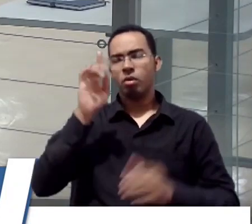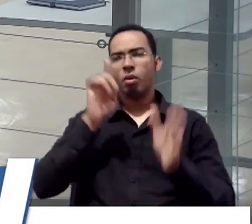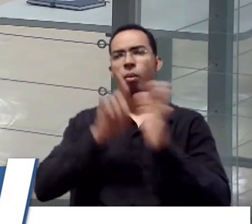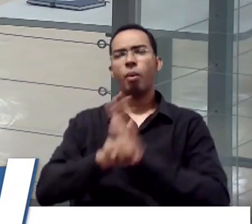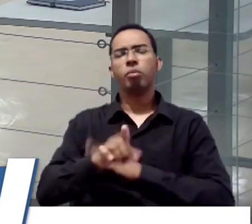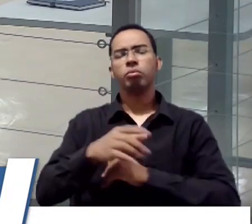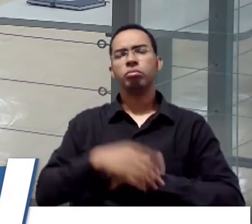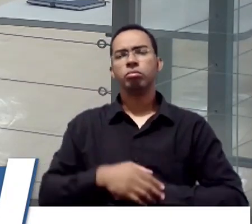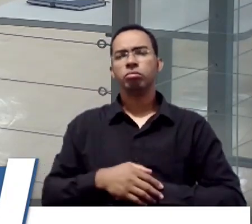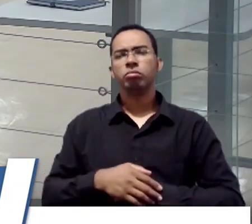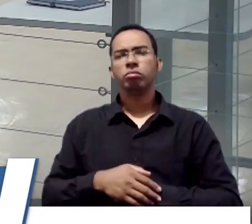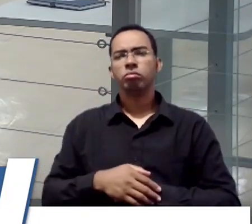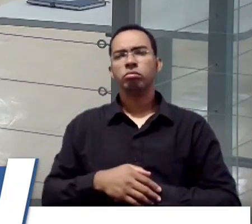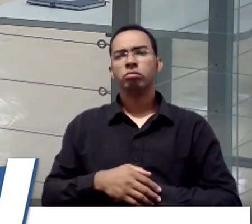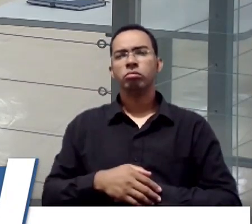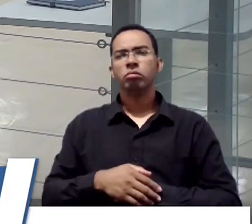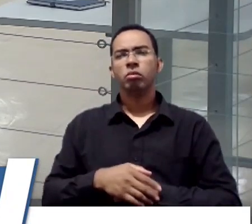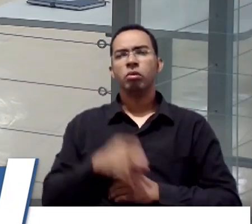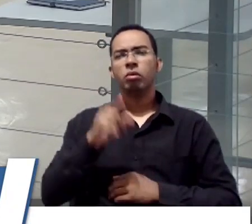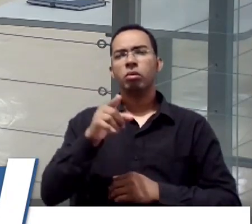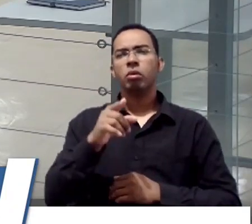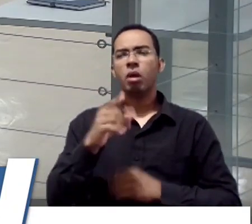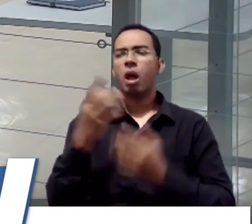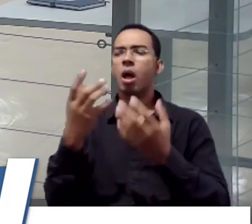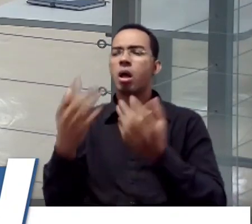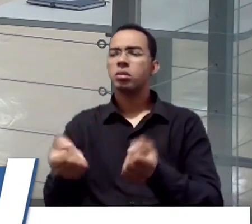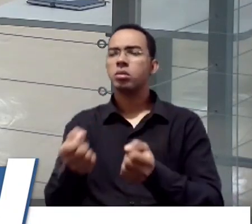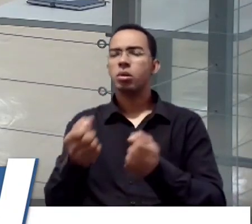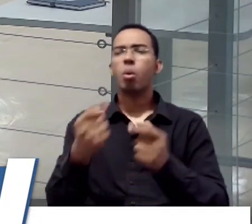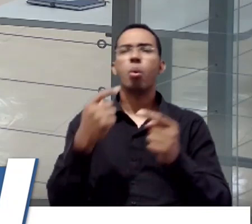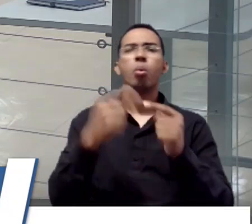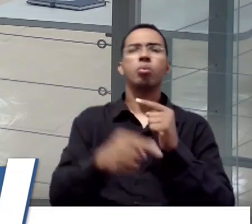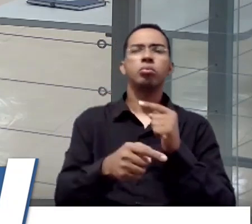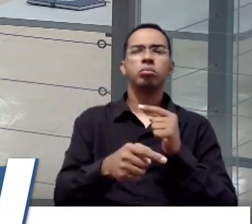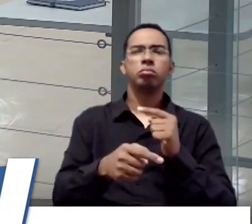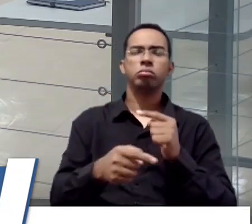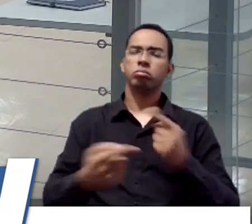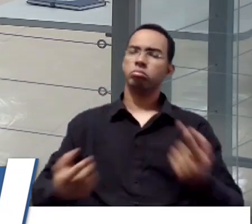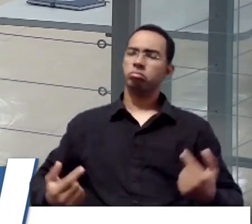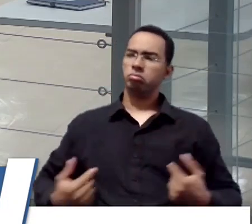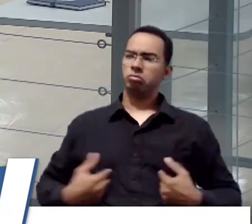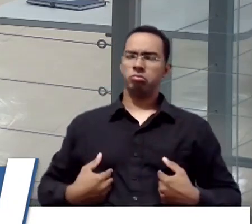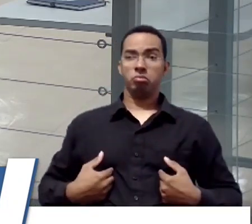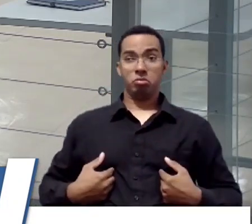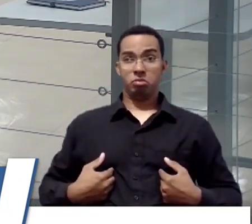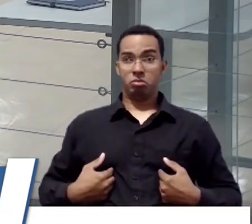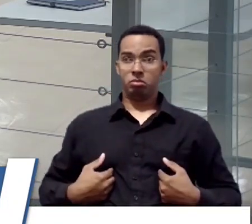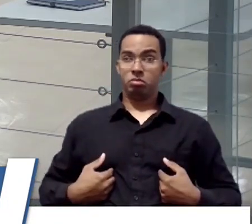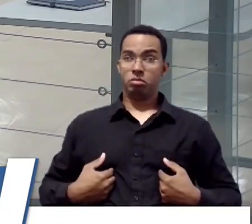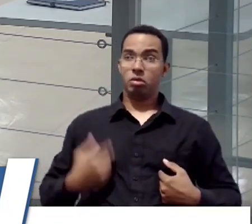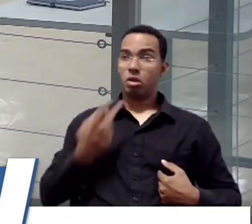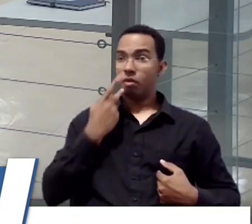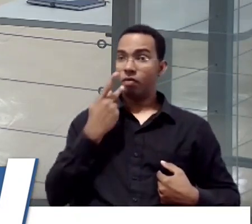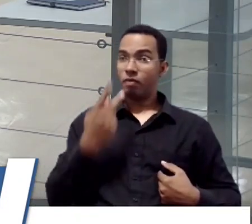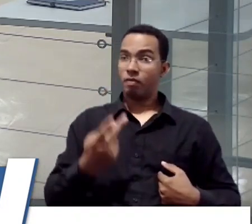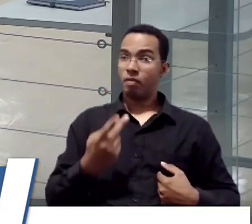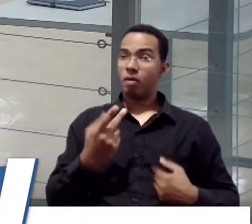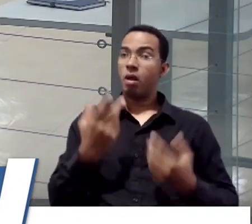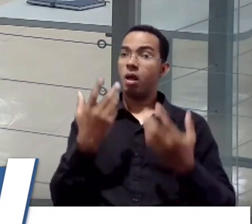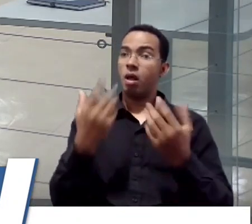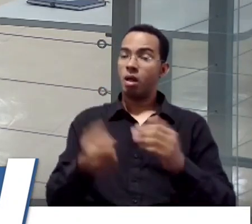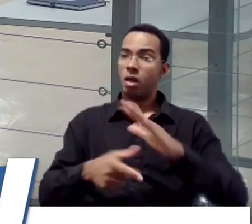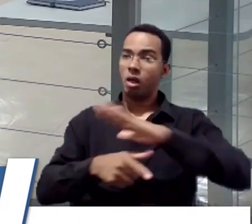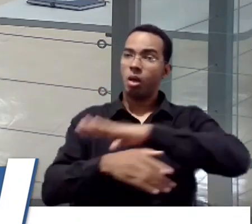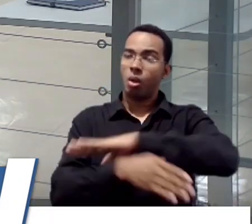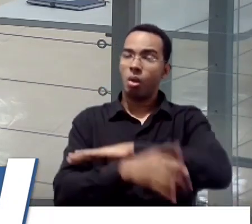seguinte, se eu era a favor ou contra. Eu falei, olha, eu vim falar a favor do saneamento, eu